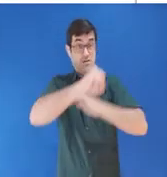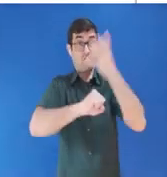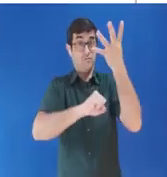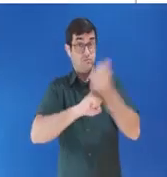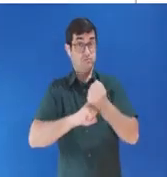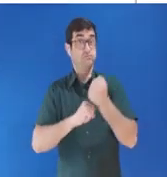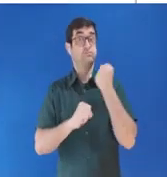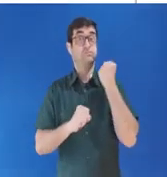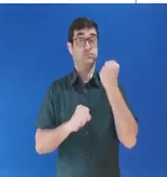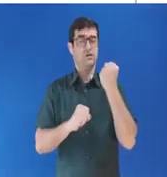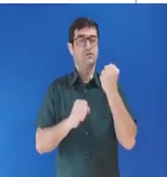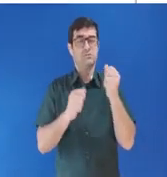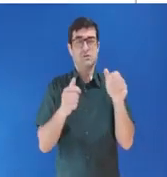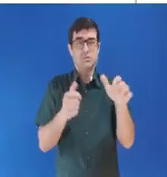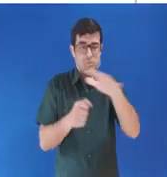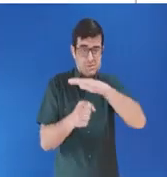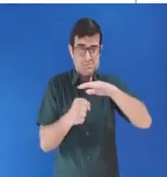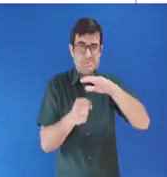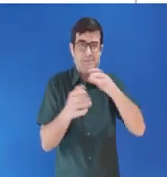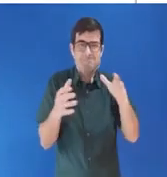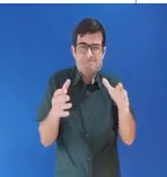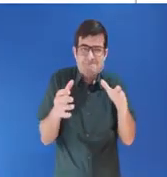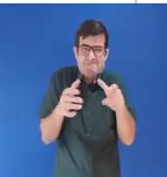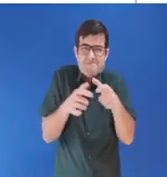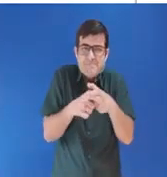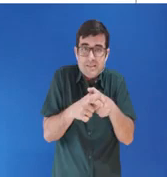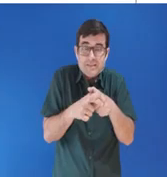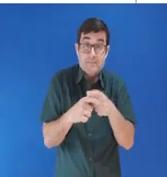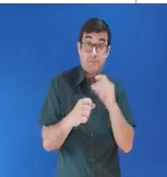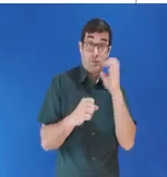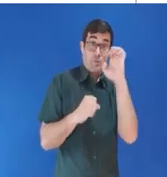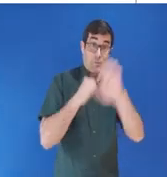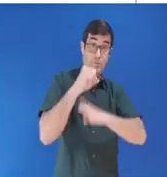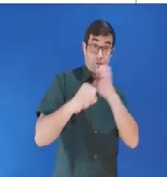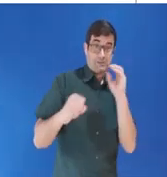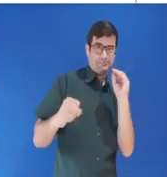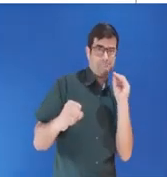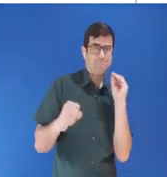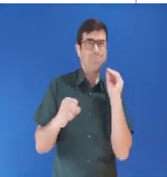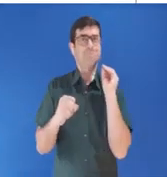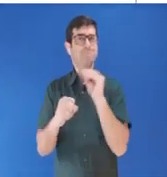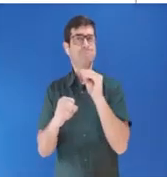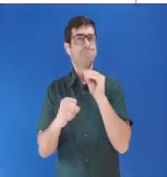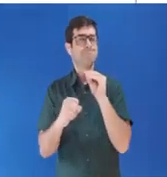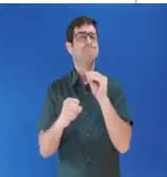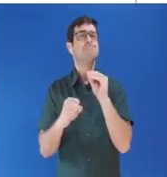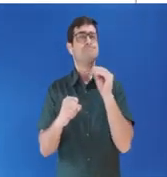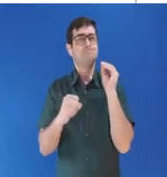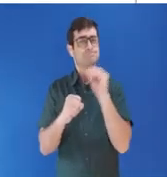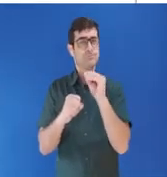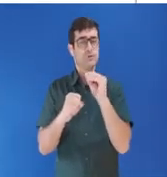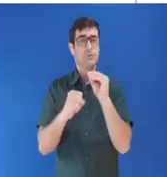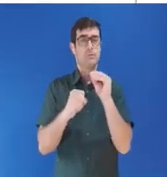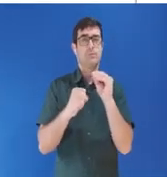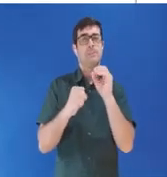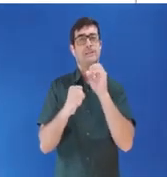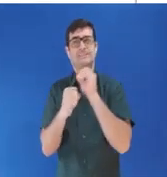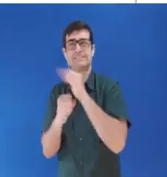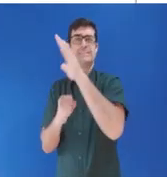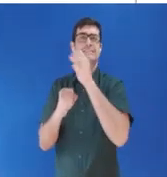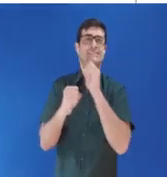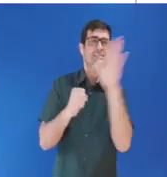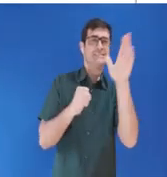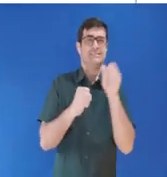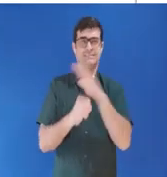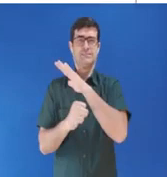espaço muito pequeno. Então, quando eu adiciono o elétron, a repulsão com os elétrons já existentes é muito grande. E isso